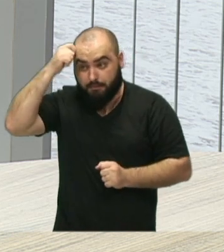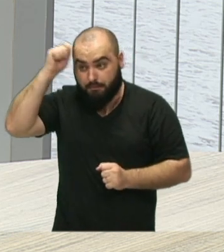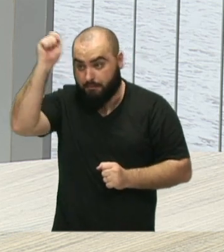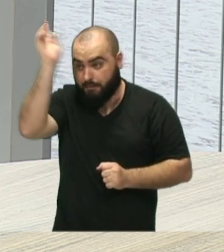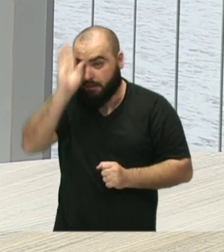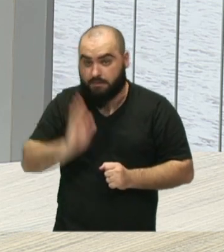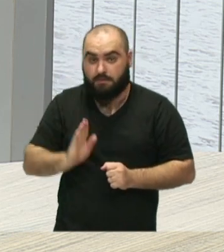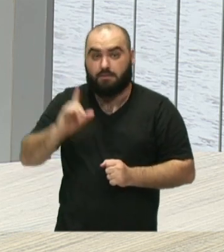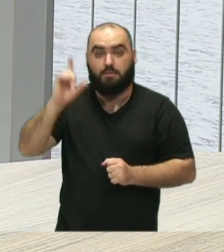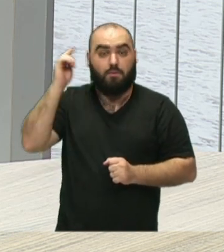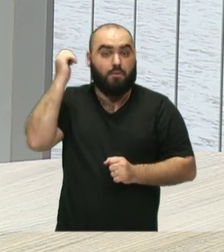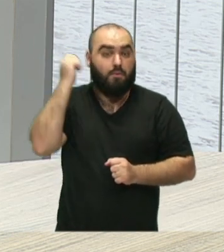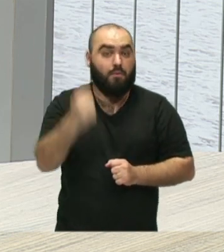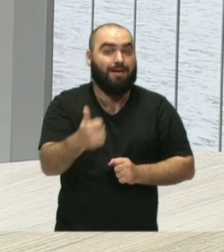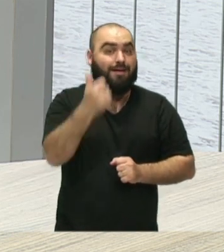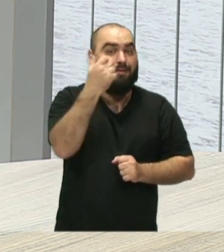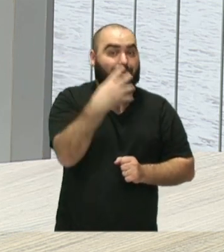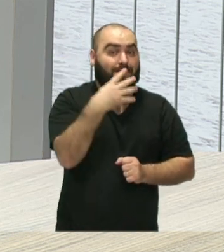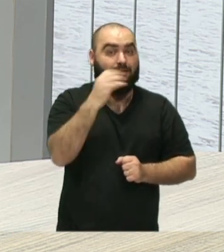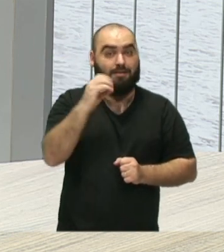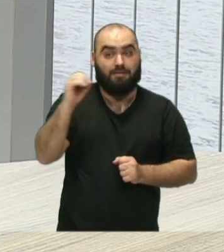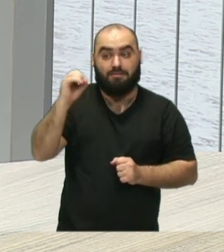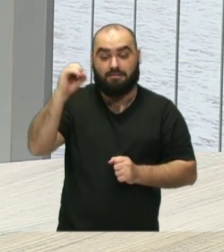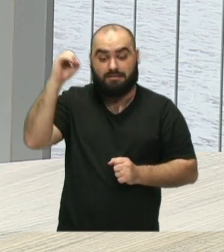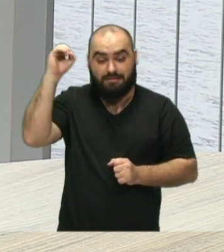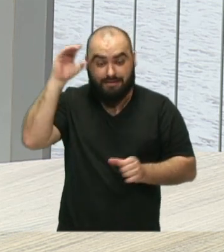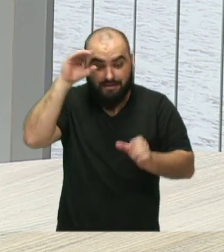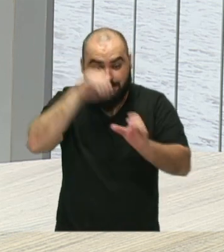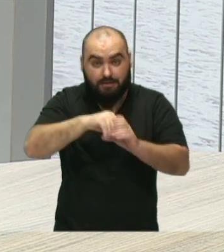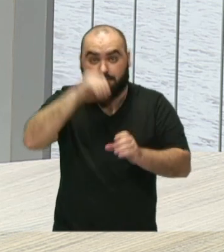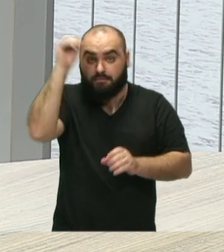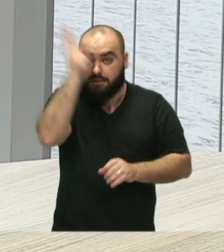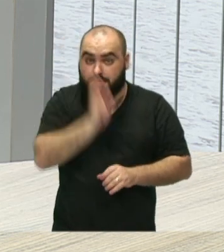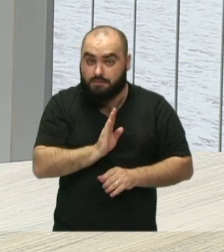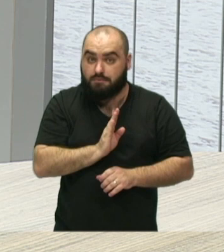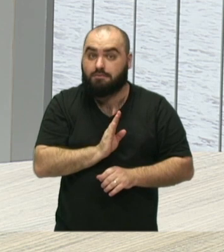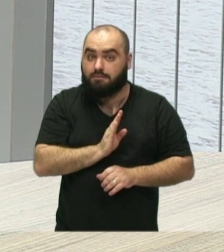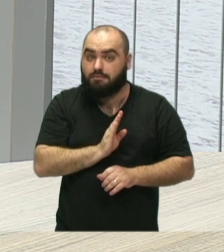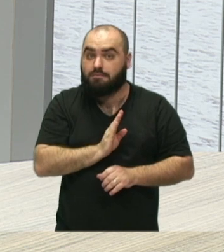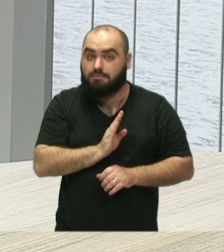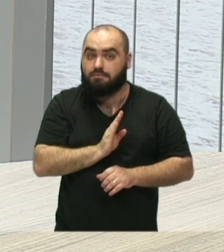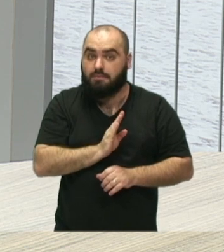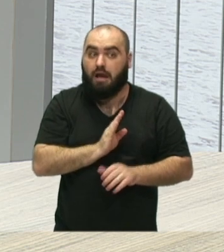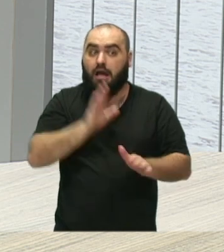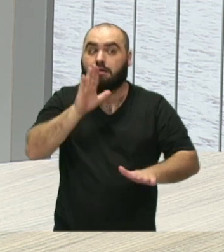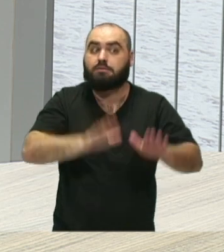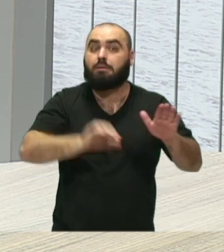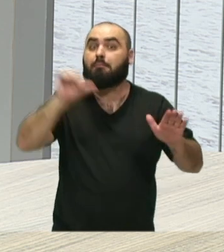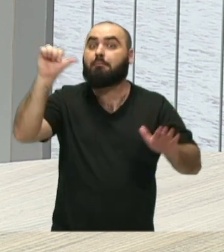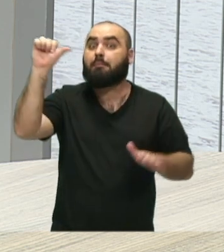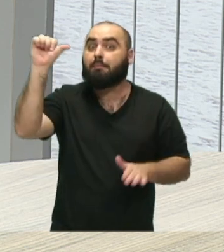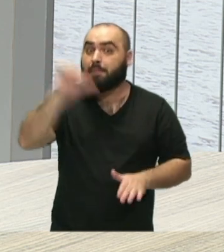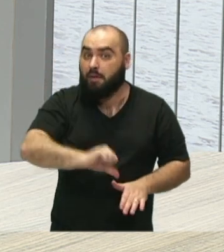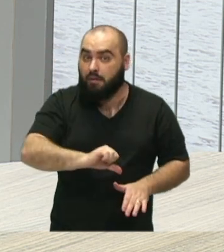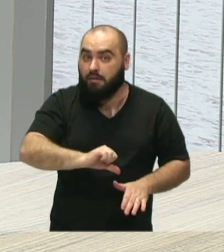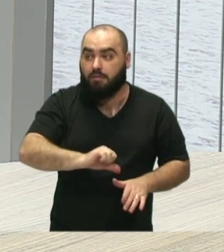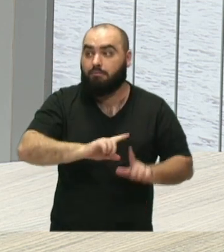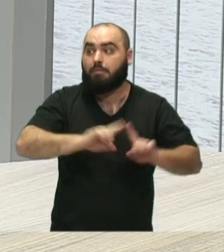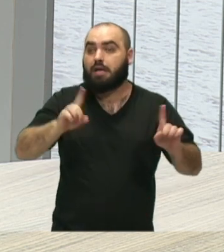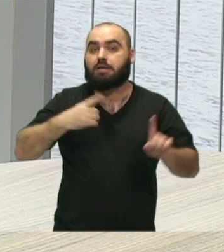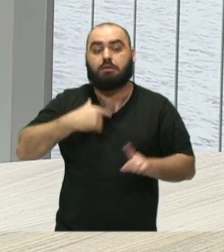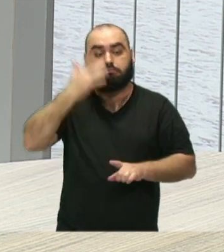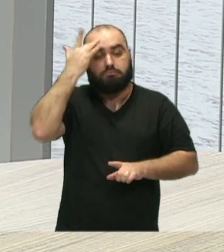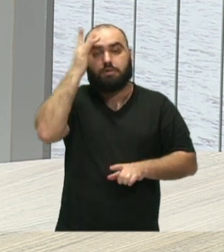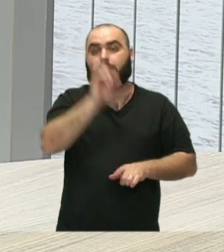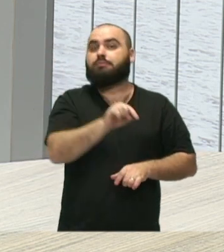foi submetido a quase 400, em níveis iguais ou piores. E nós não consideramos isso, nós apagamos